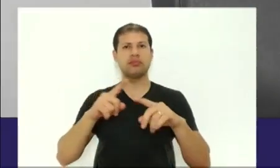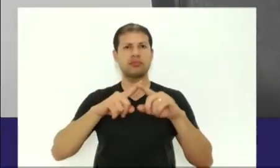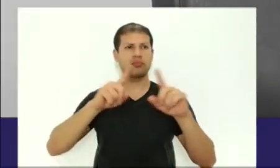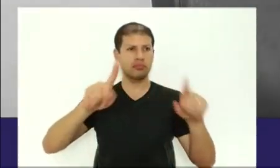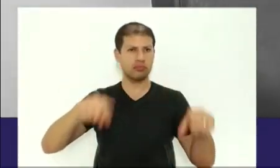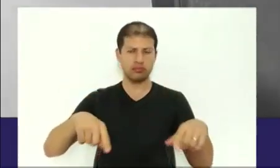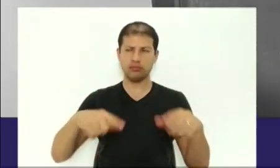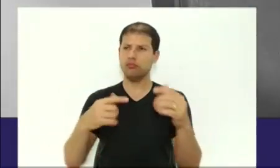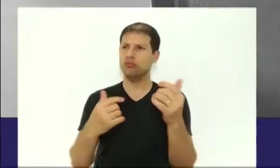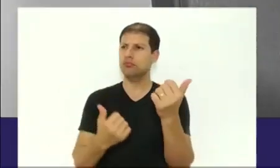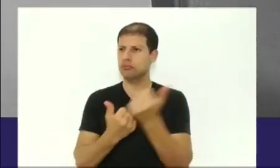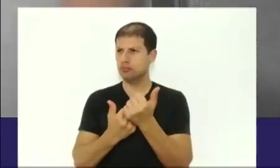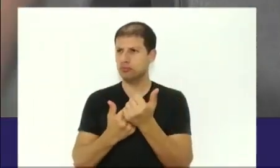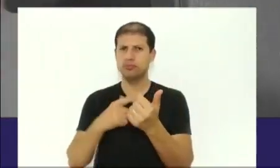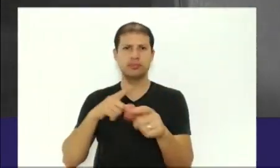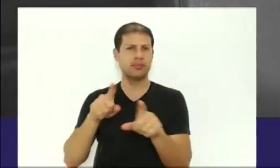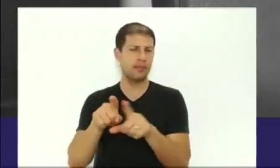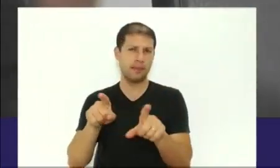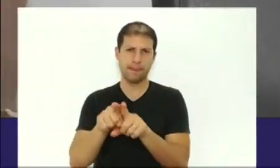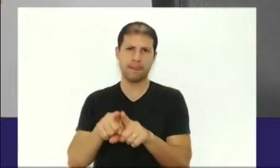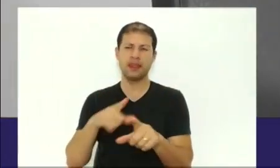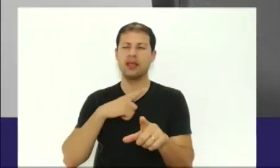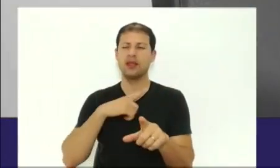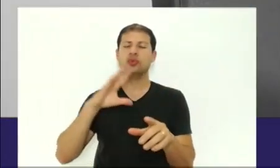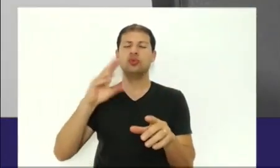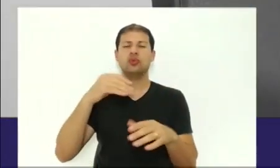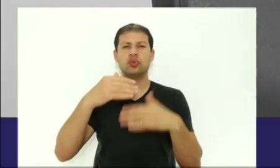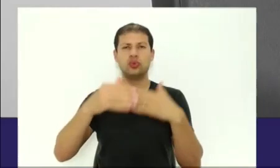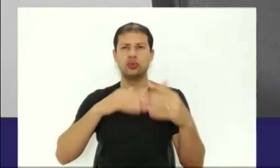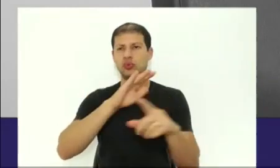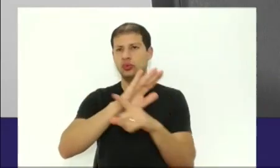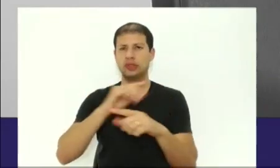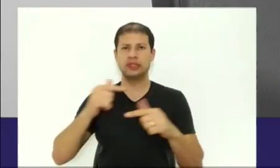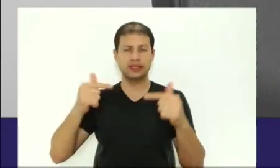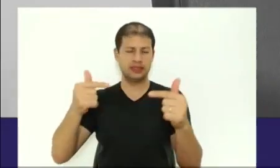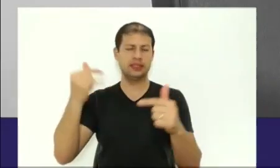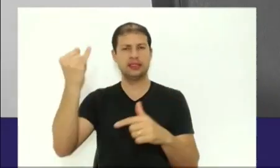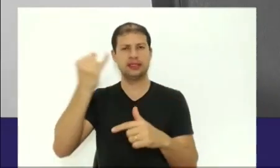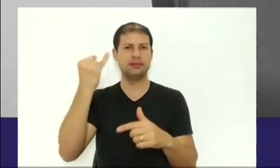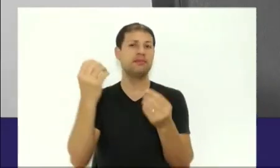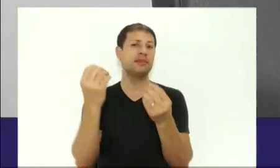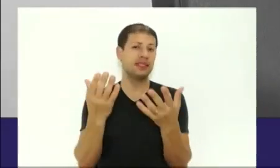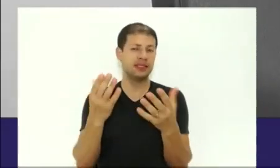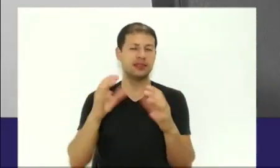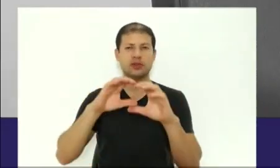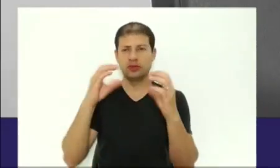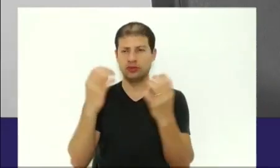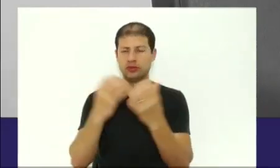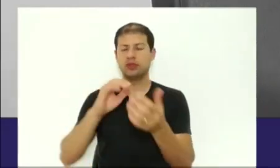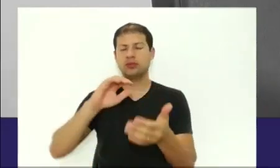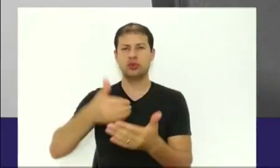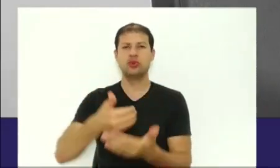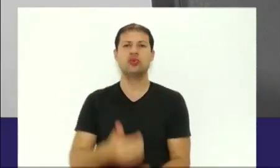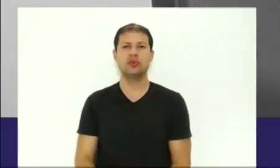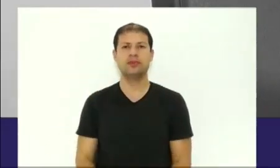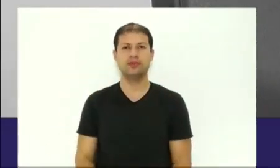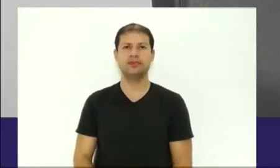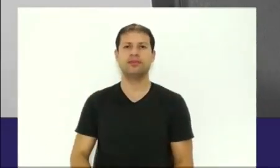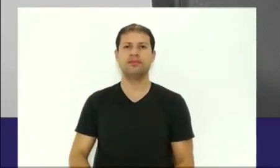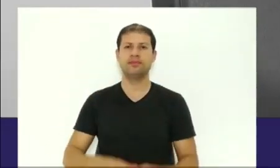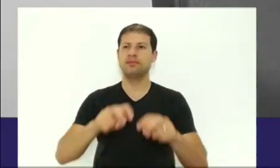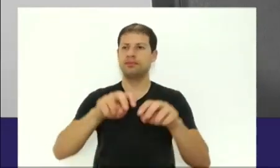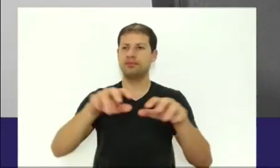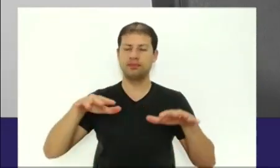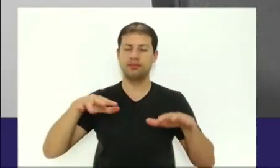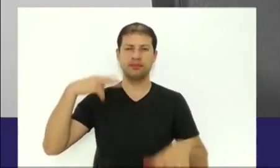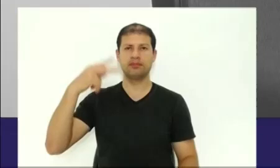parceiros, interagindo e desenvolvendo ações importantes na comunidade botucatuense. Plenário, vereador